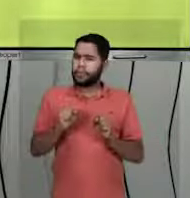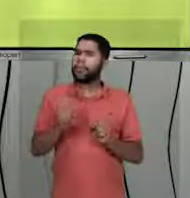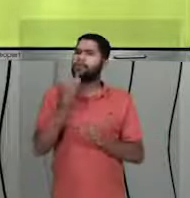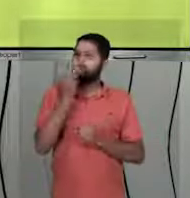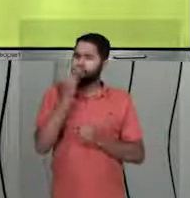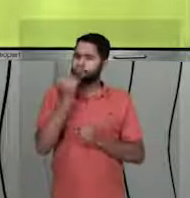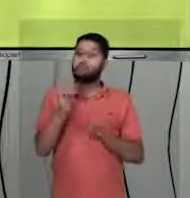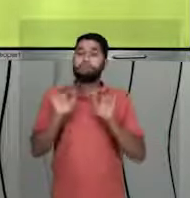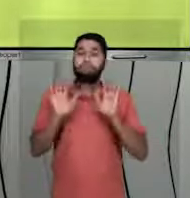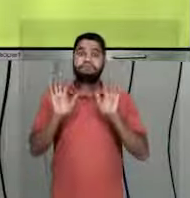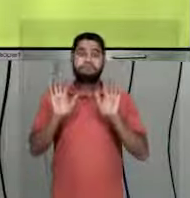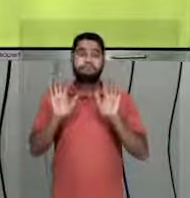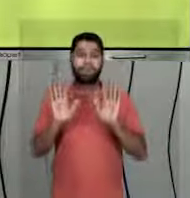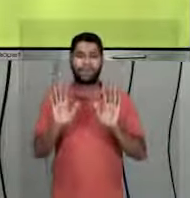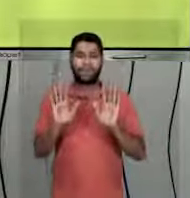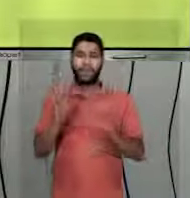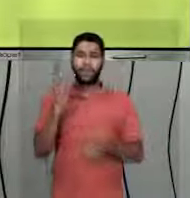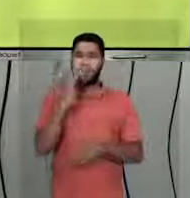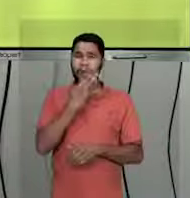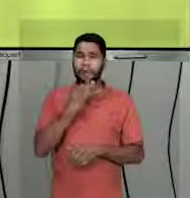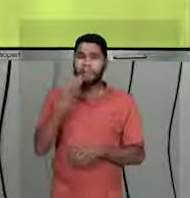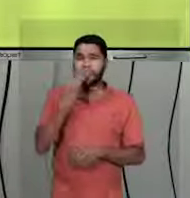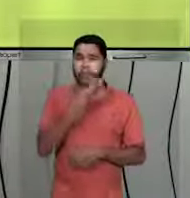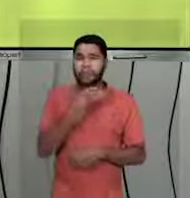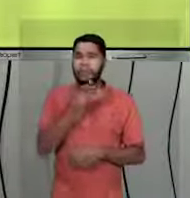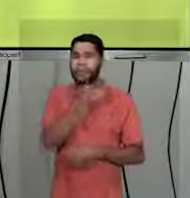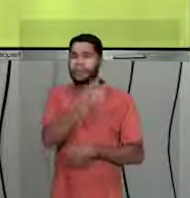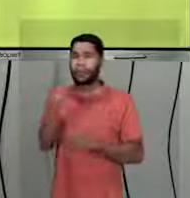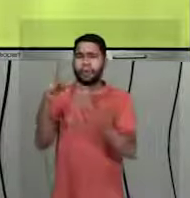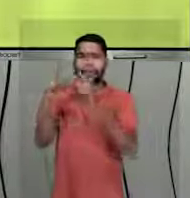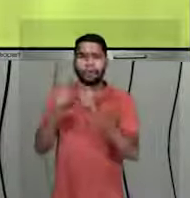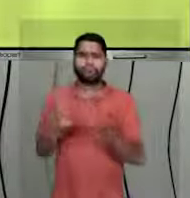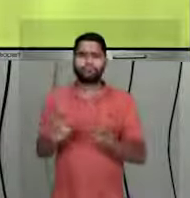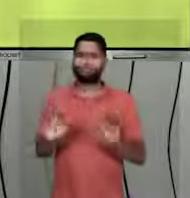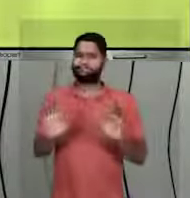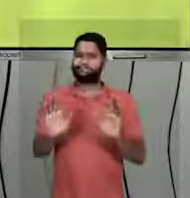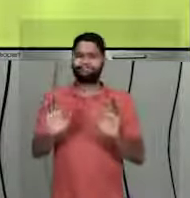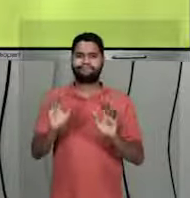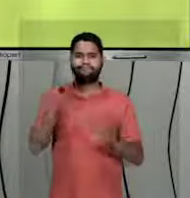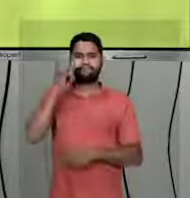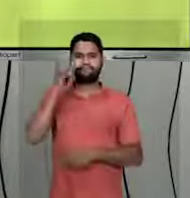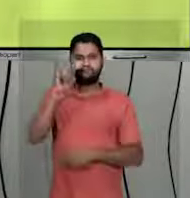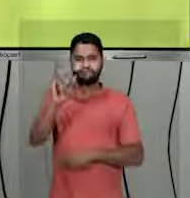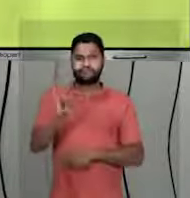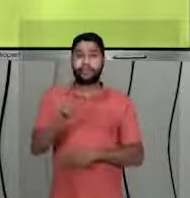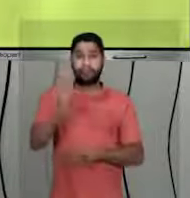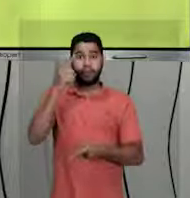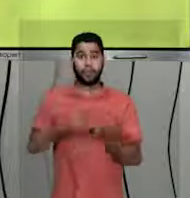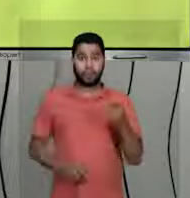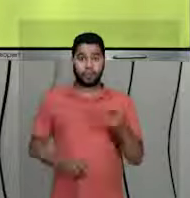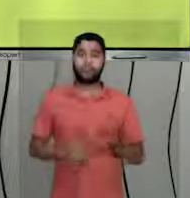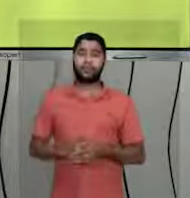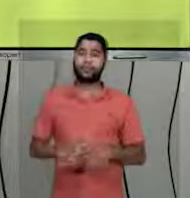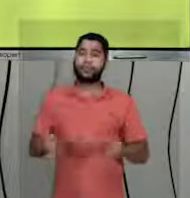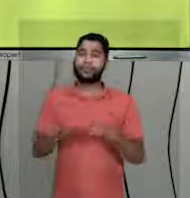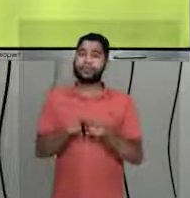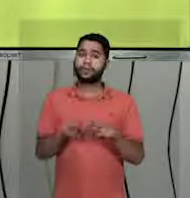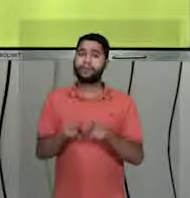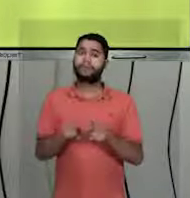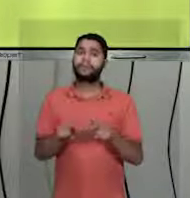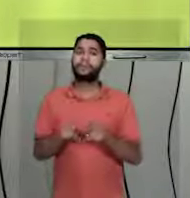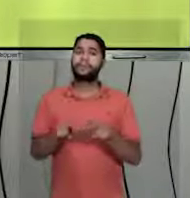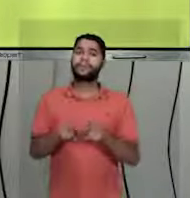dele, mas o açúcar, os outros tipos de açúcares não, ele não pode, né, proibido. Além do que,